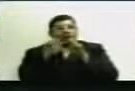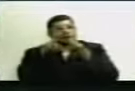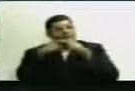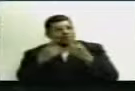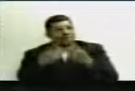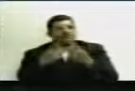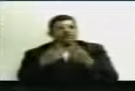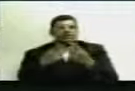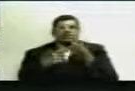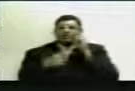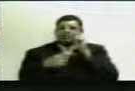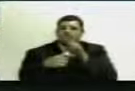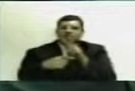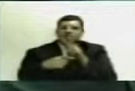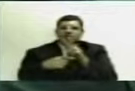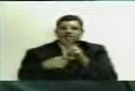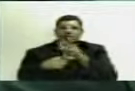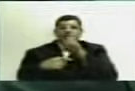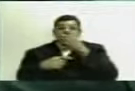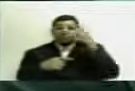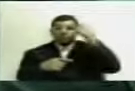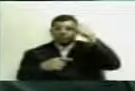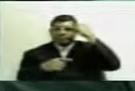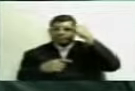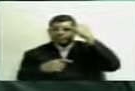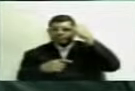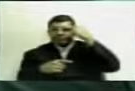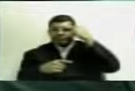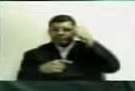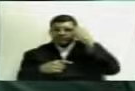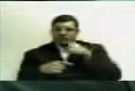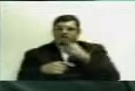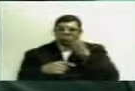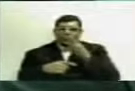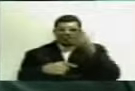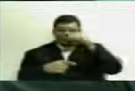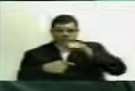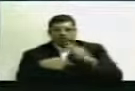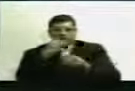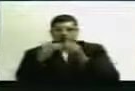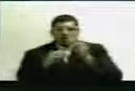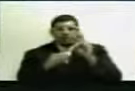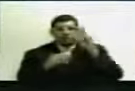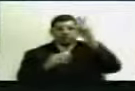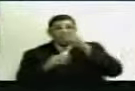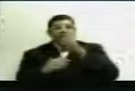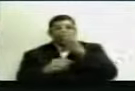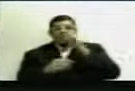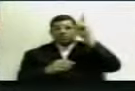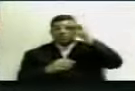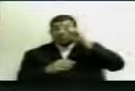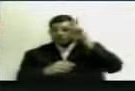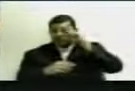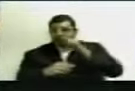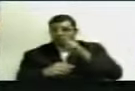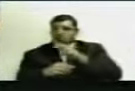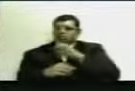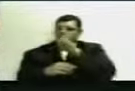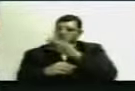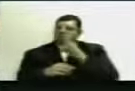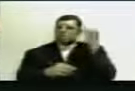Felizmente, prevaleceu o bom senso, e eu reputo isso como uma vitória histórica, deputado